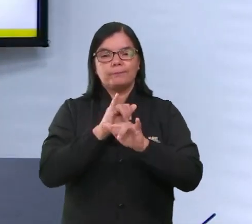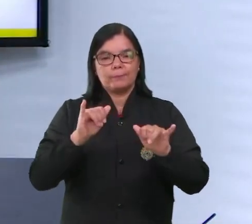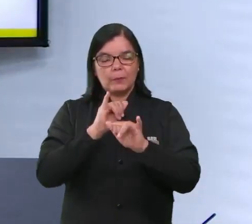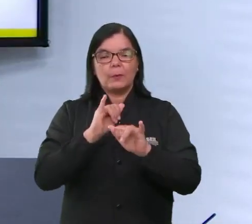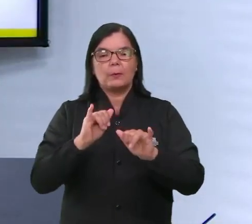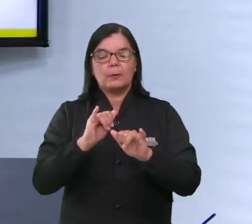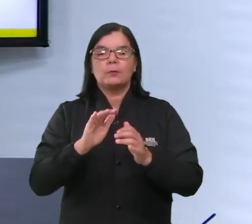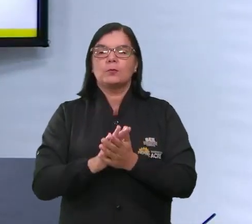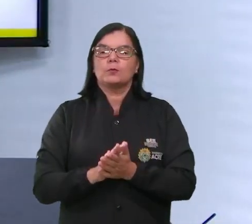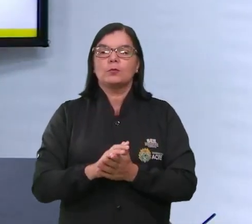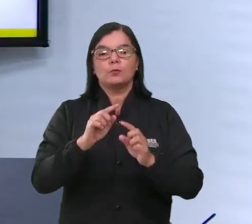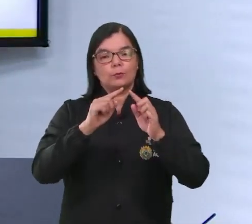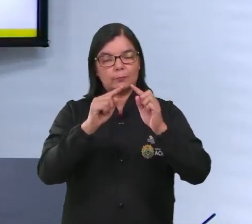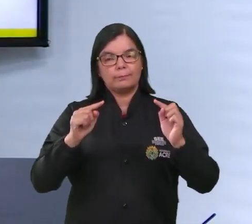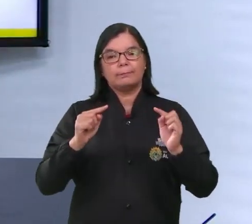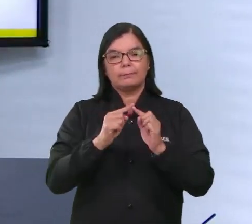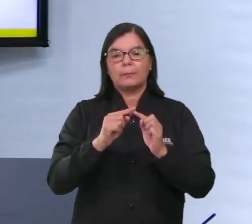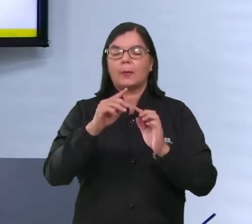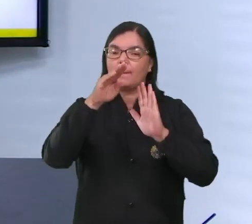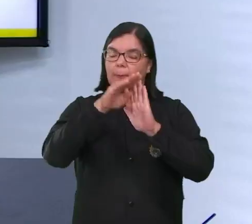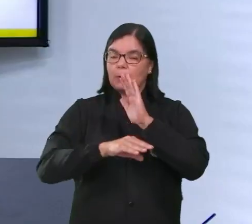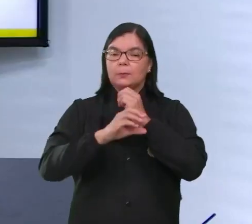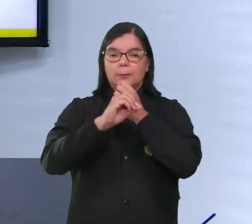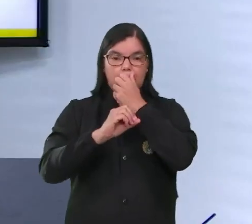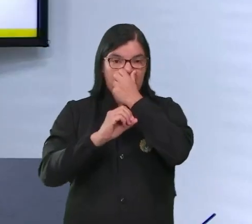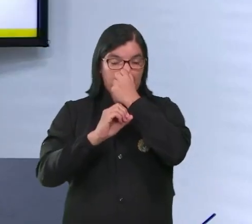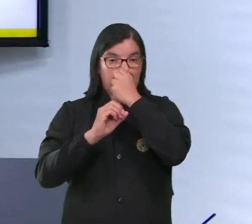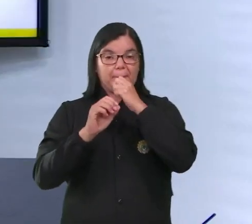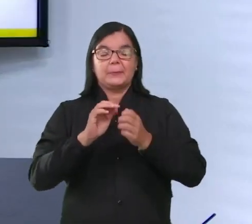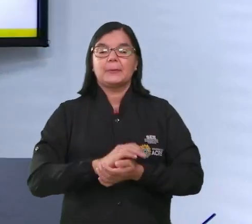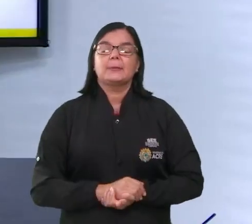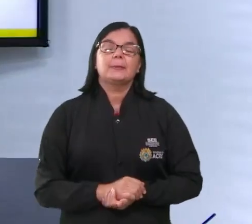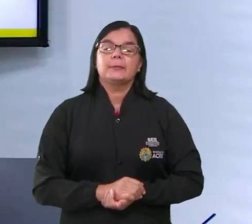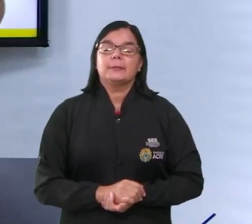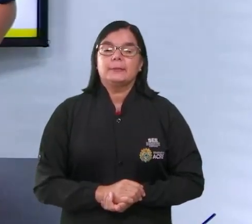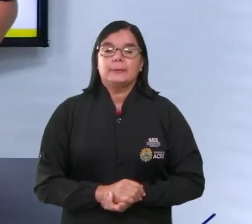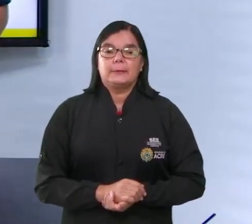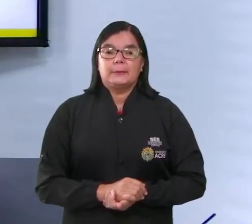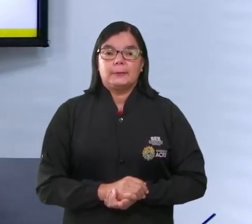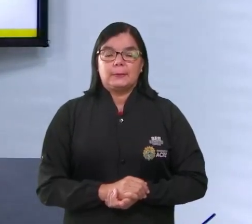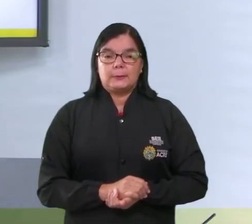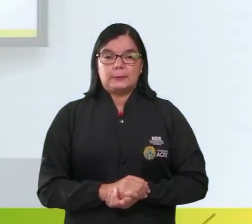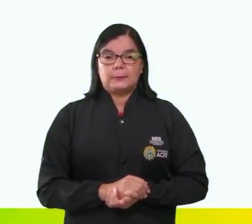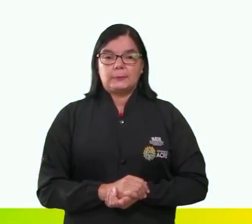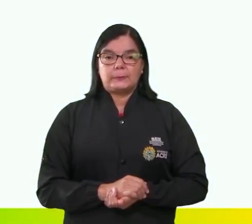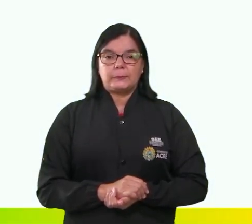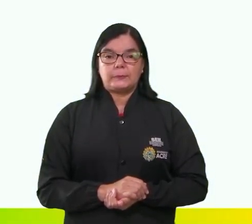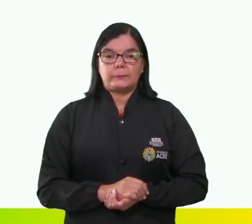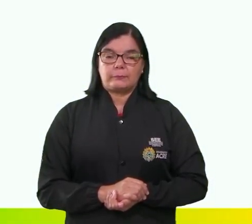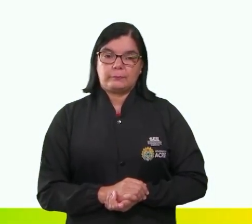o discriminante ele é menor do que zero. Vamos lá? Continuando.